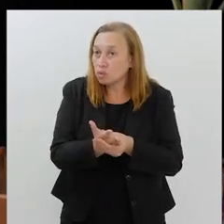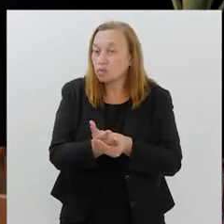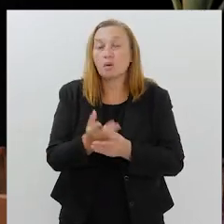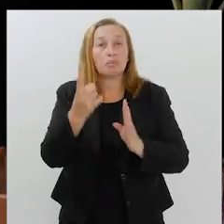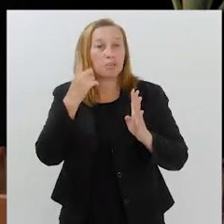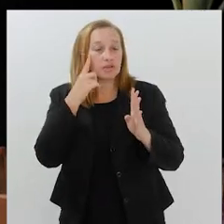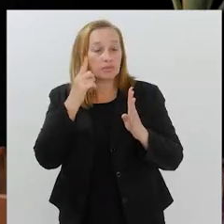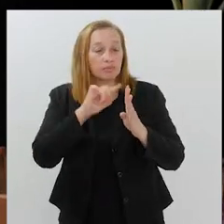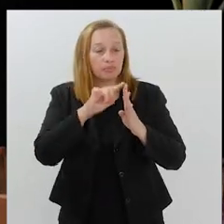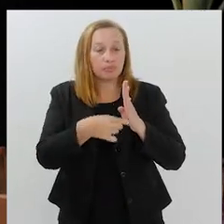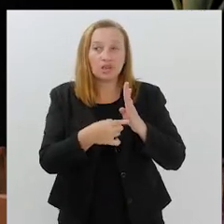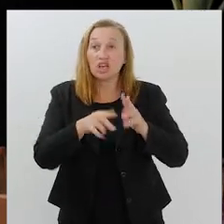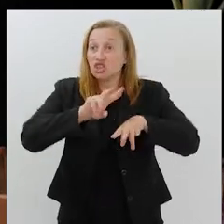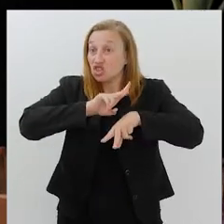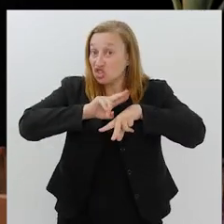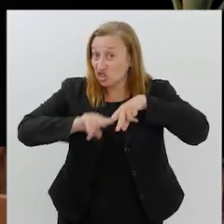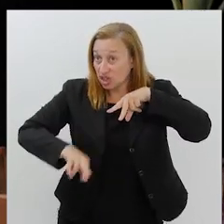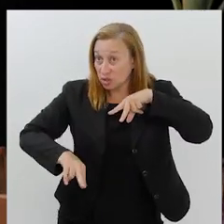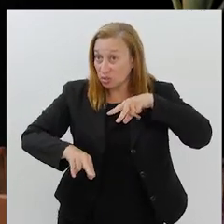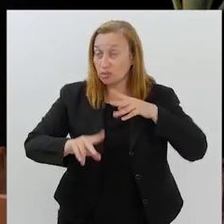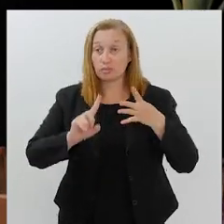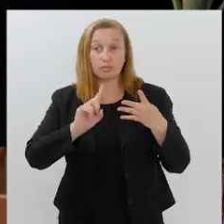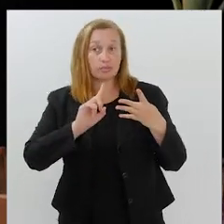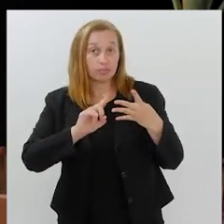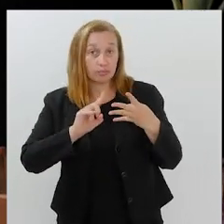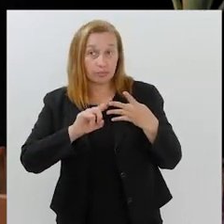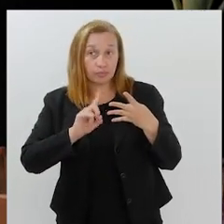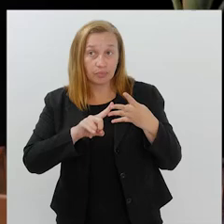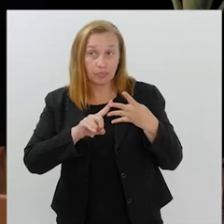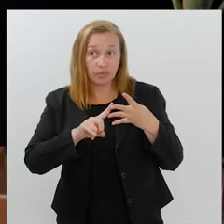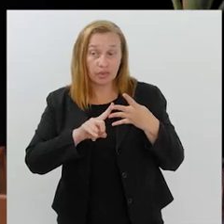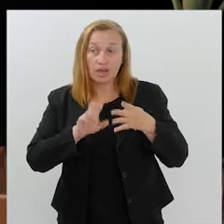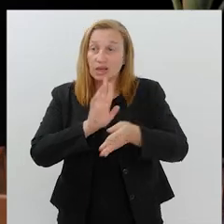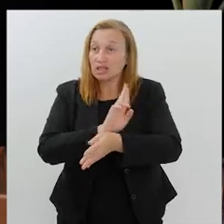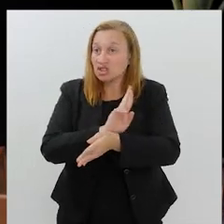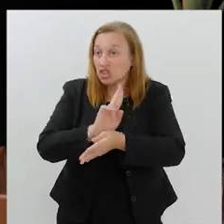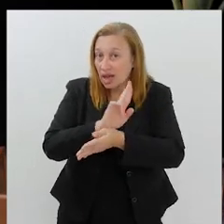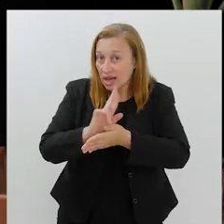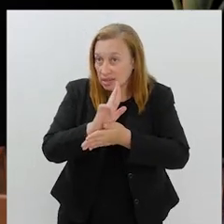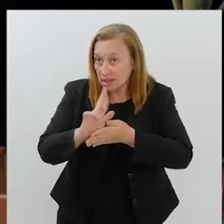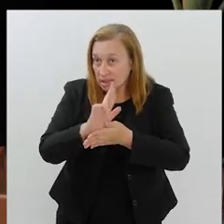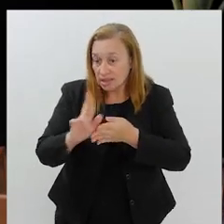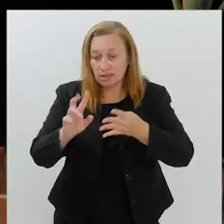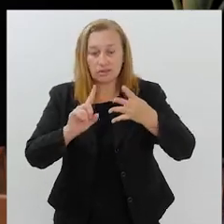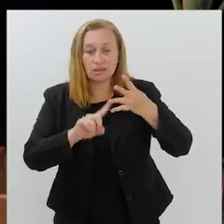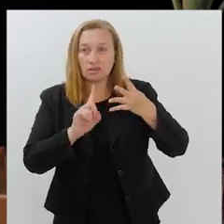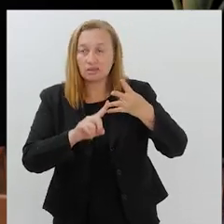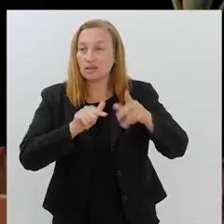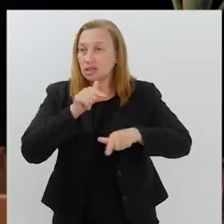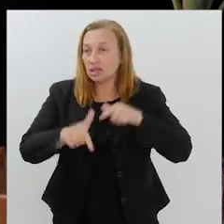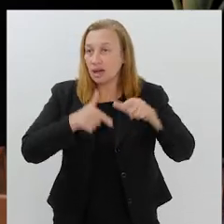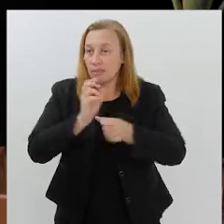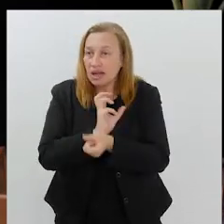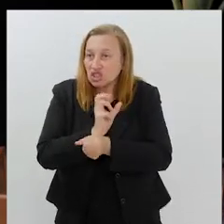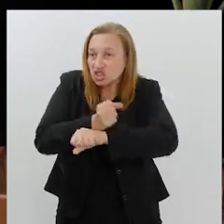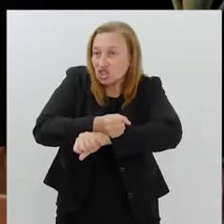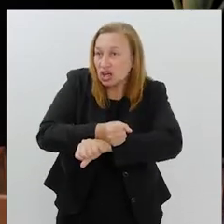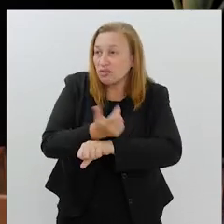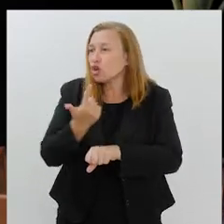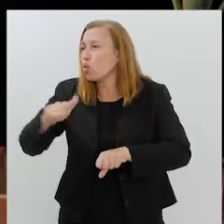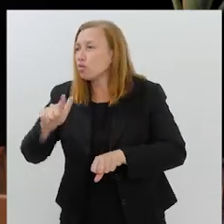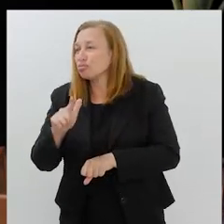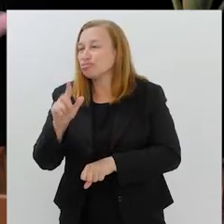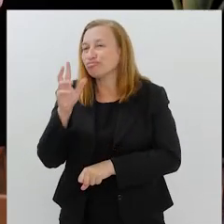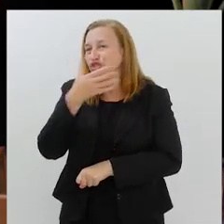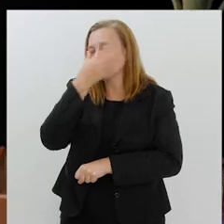uma comp perspectiva de gênero com perspectiva de raça trabalho escravo tem